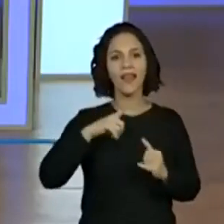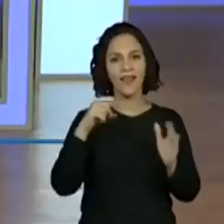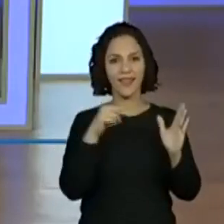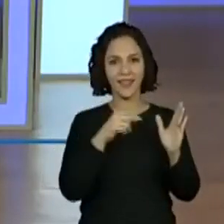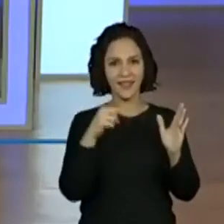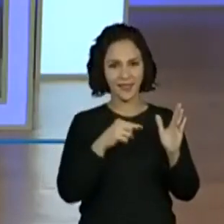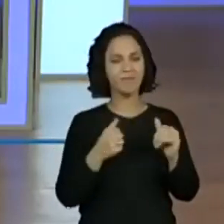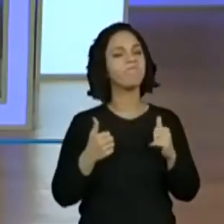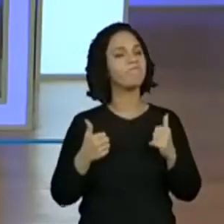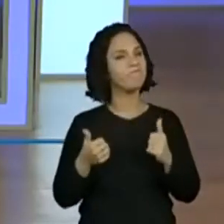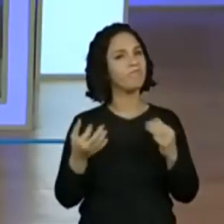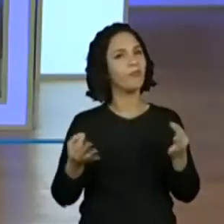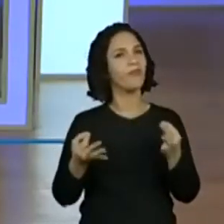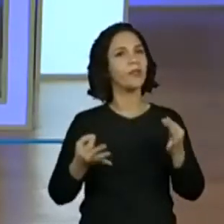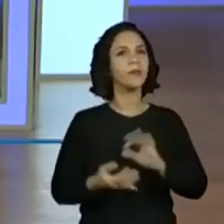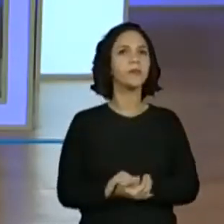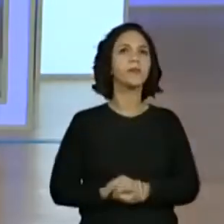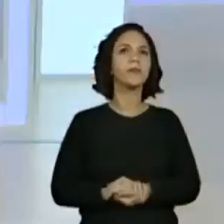agora vamos